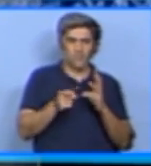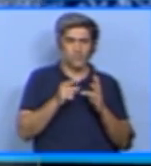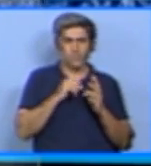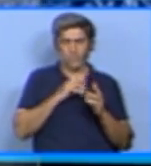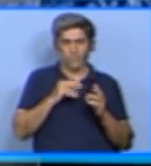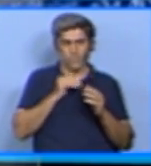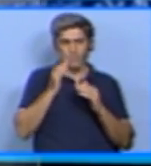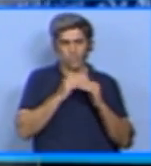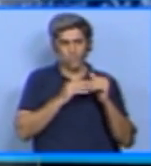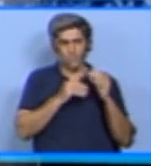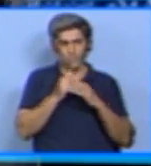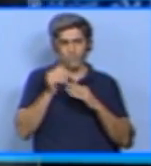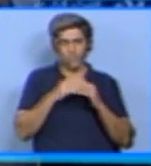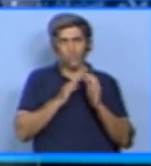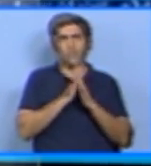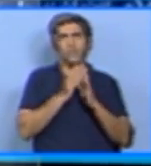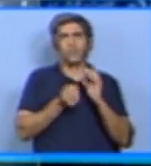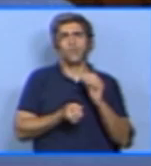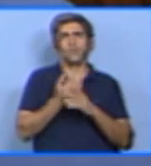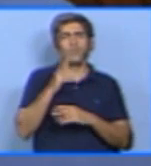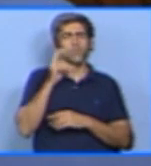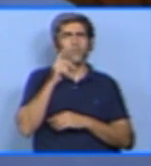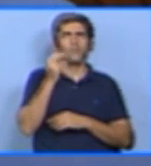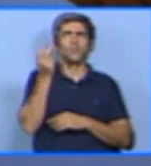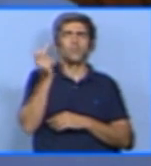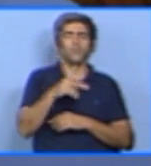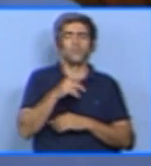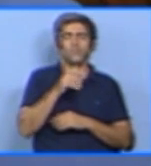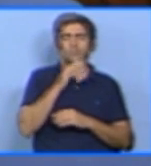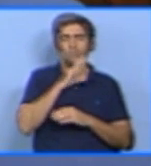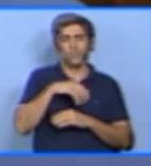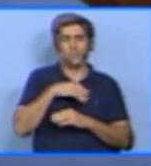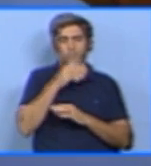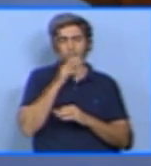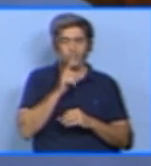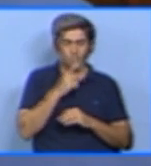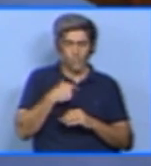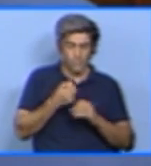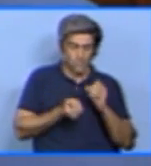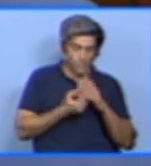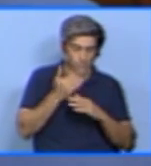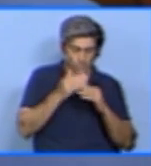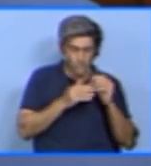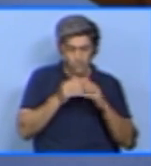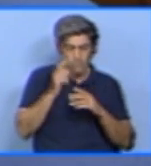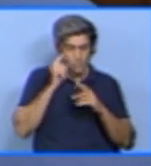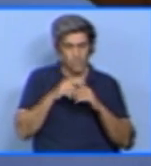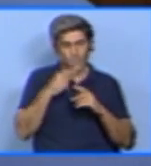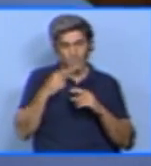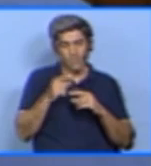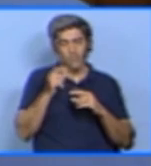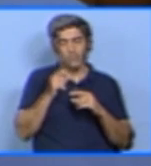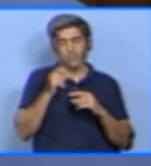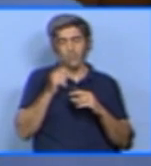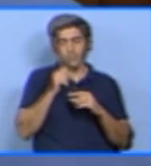em construção. Deus não criou e houve um paraíso. Nós estamos a ser criados para o paraíso. E a ser criados também com a